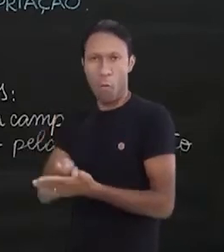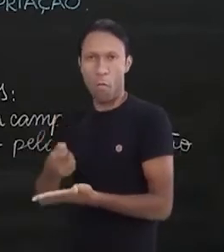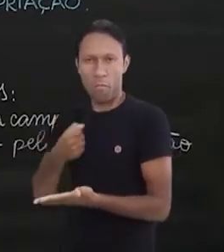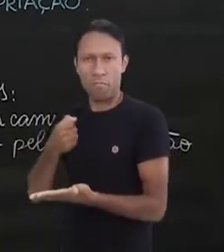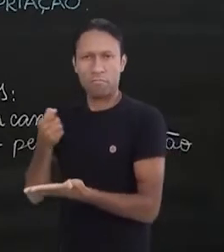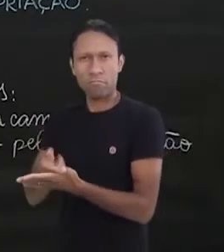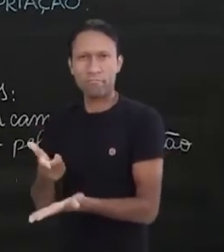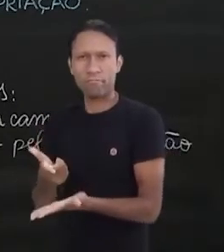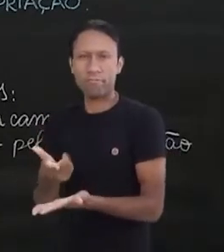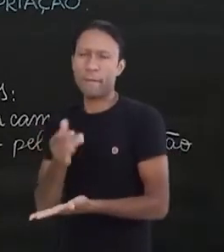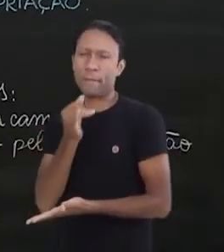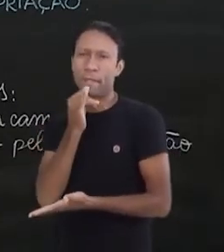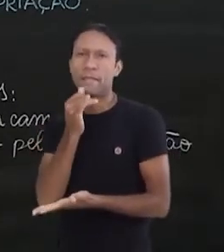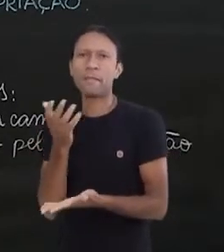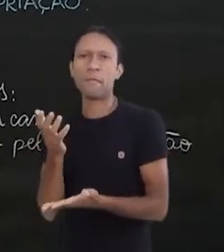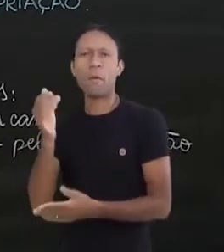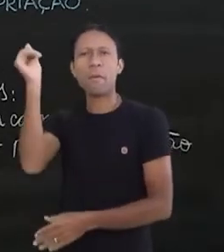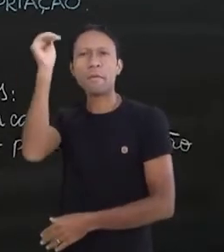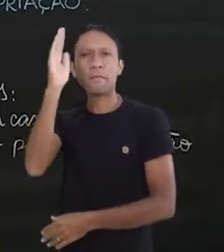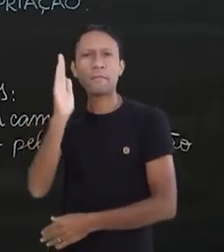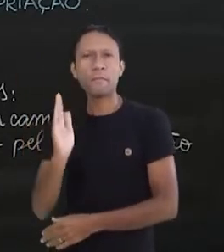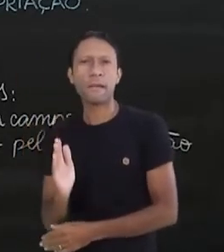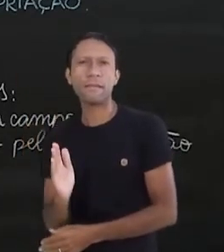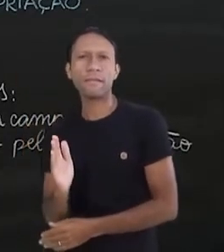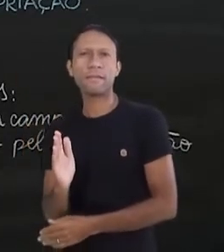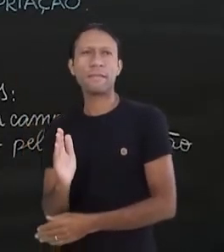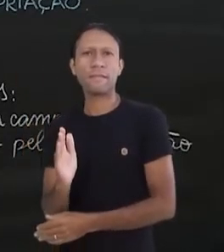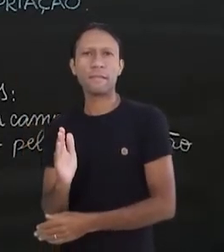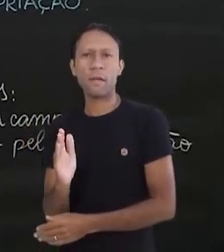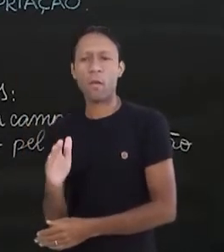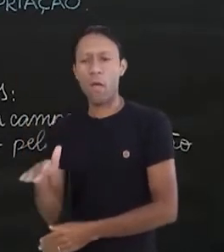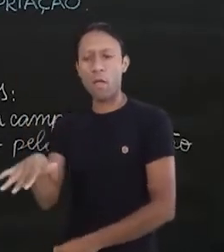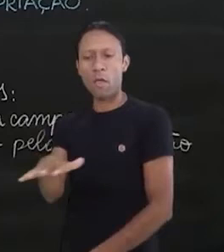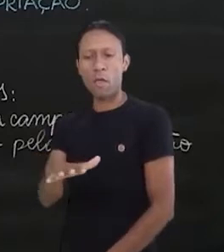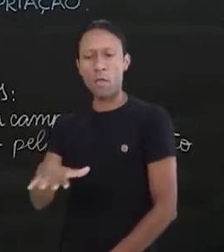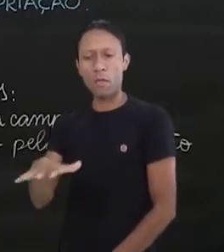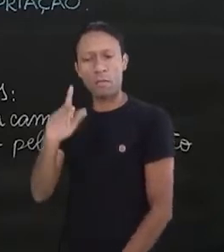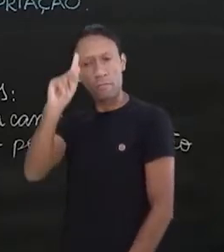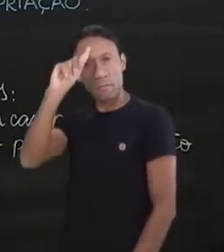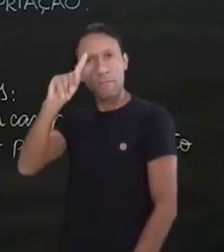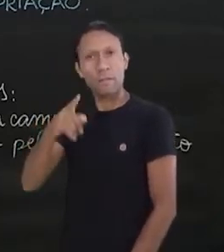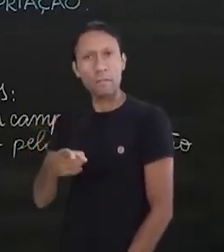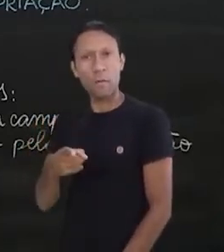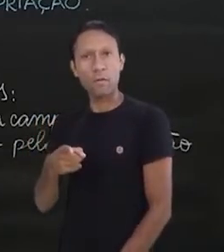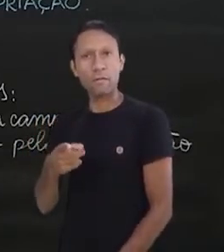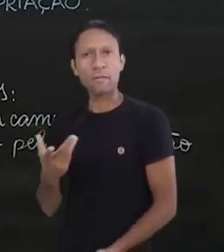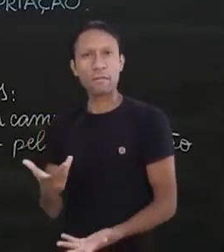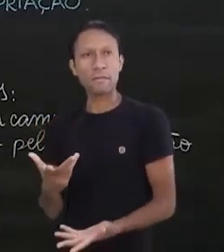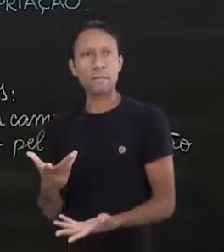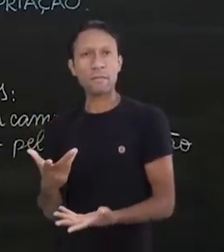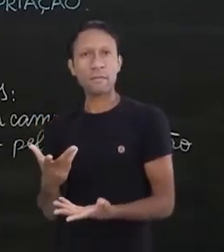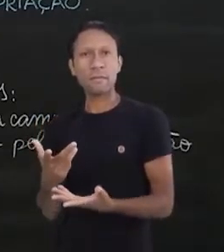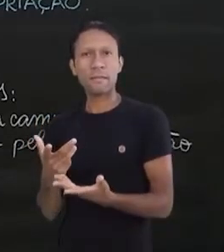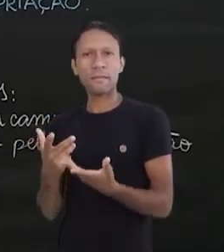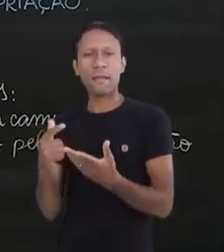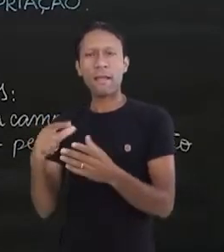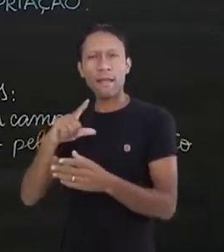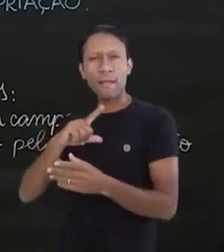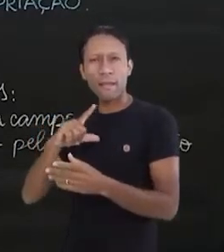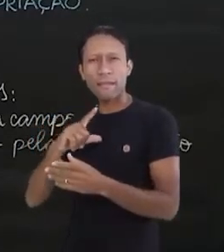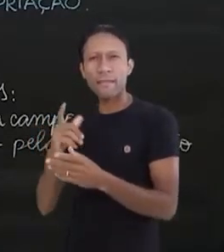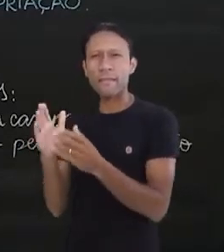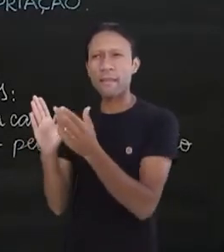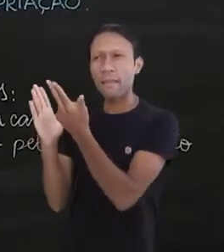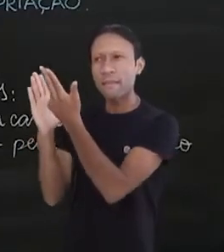O Estado brasileiro é dono desse espaço que se delimita através